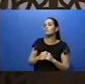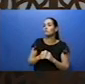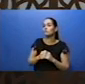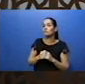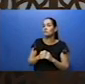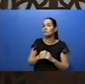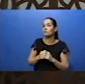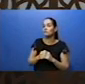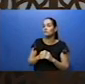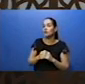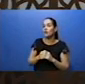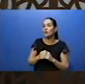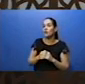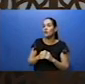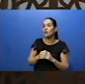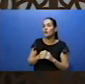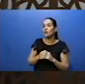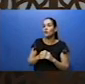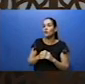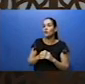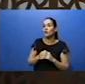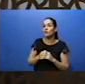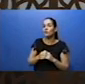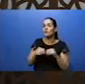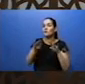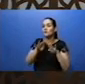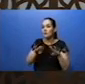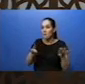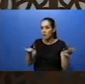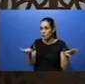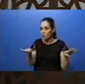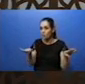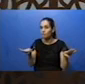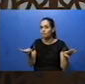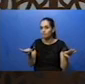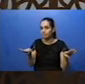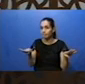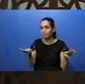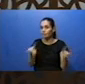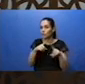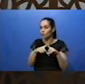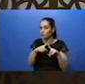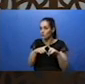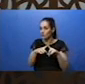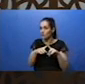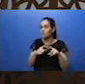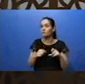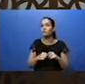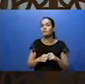2 zeros vezes 100, separei as duas raízes. Então vamos para frente.